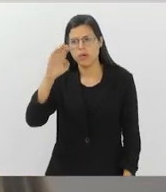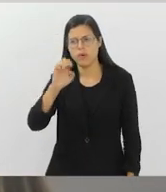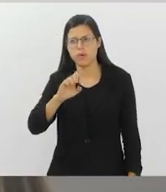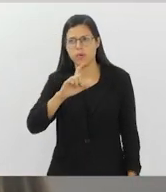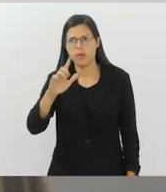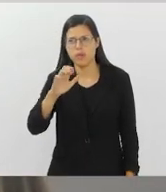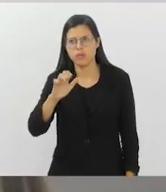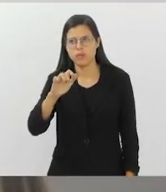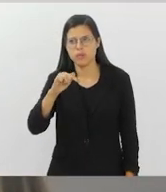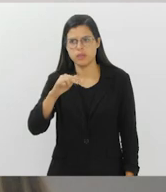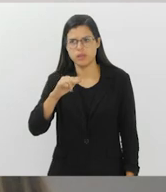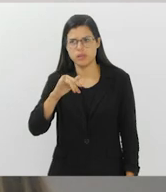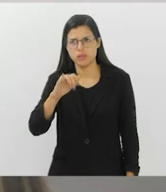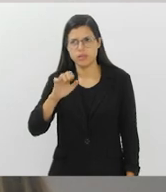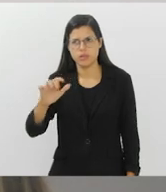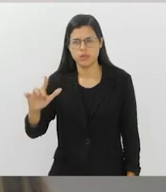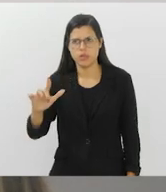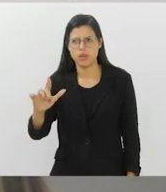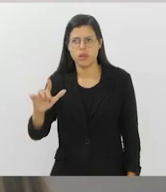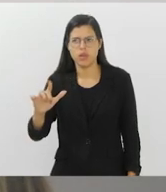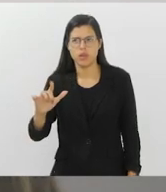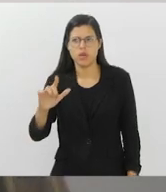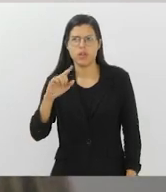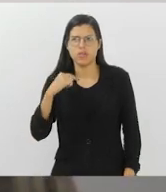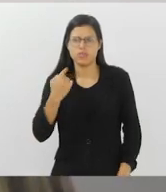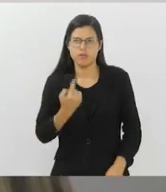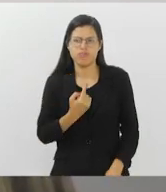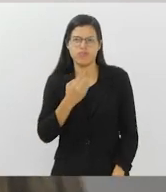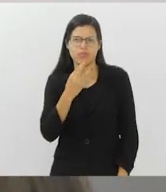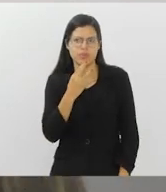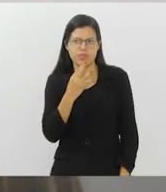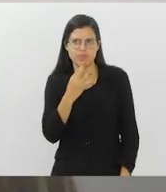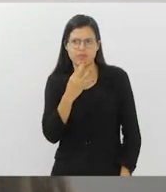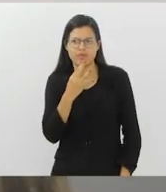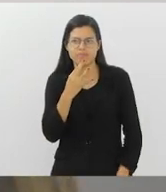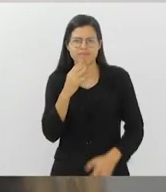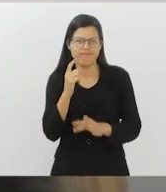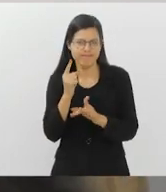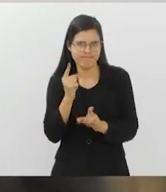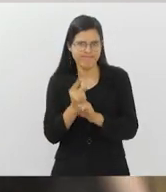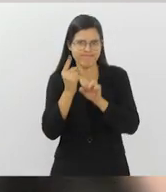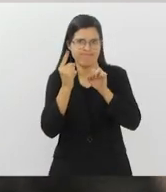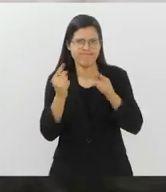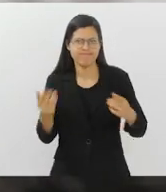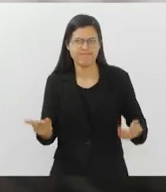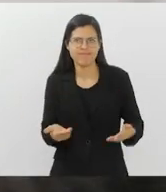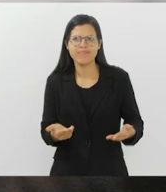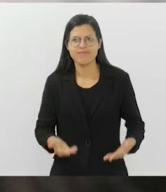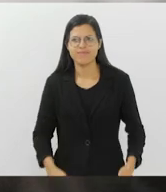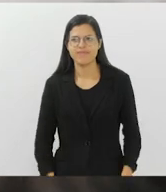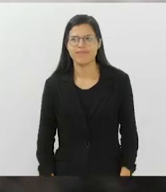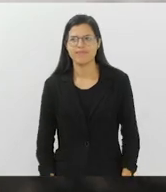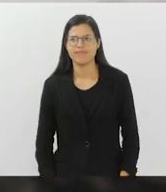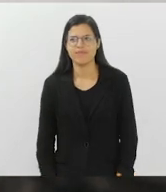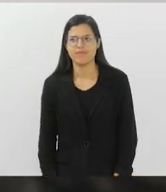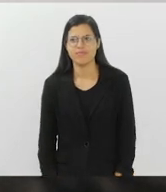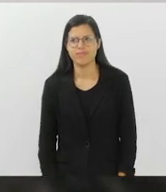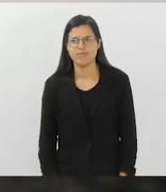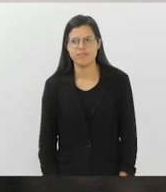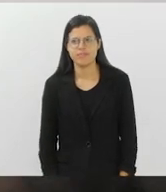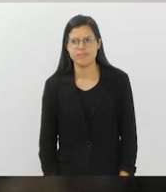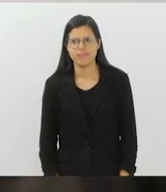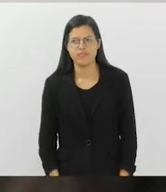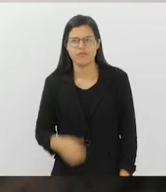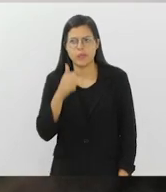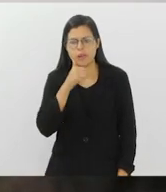num momento das nossas vidas nós nos cruzamos e nos reencontramos hoje. Quero dizer que eu sou uma